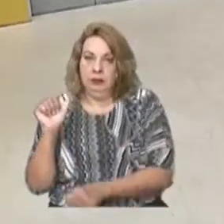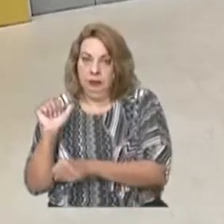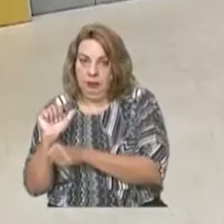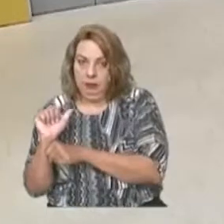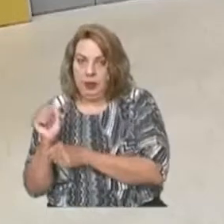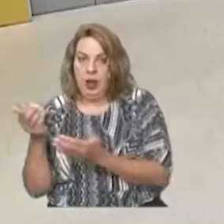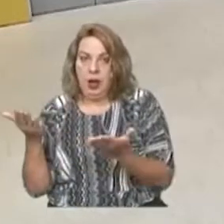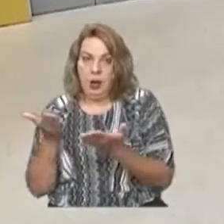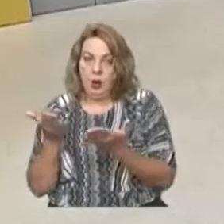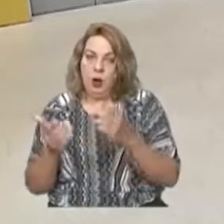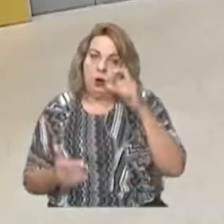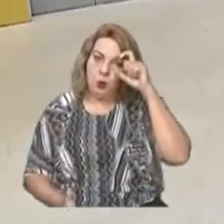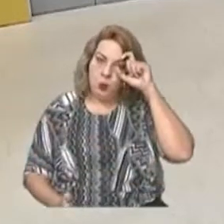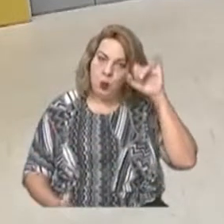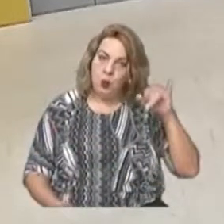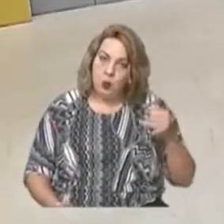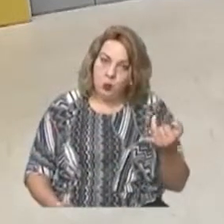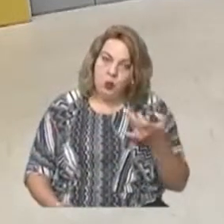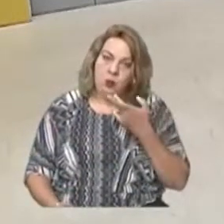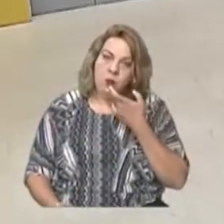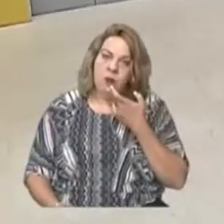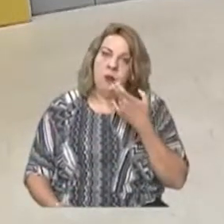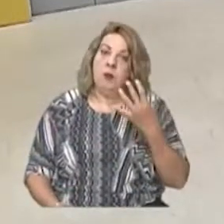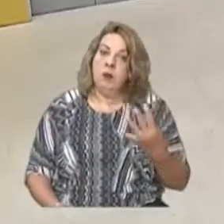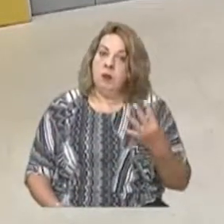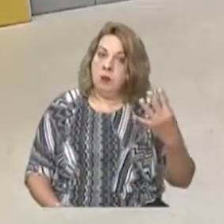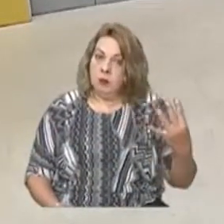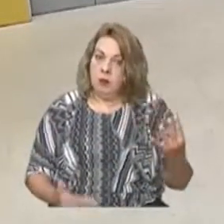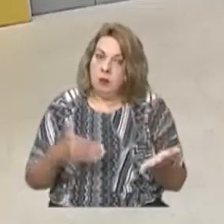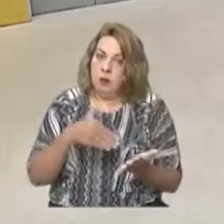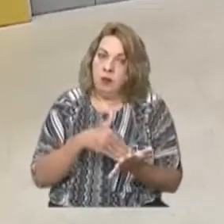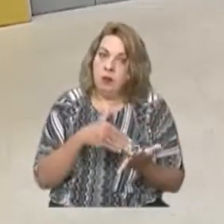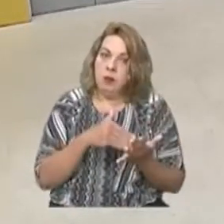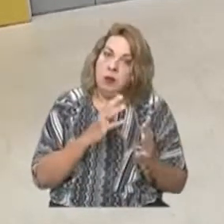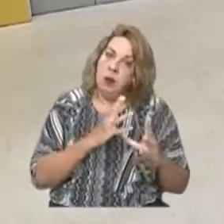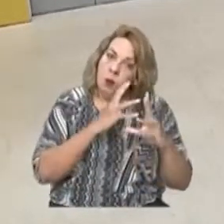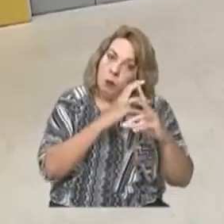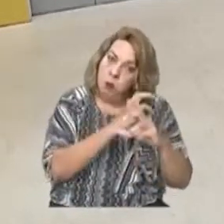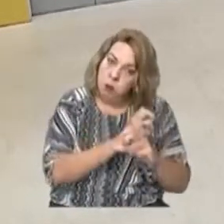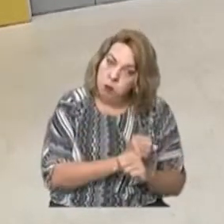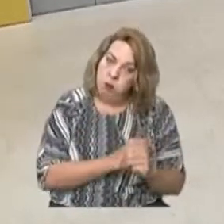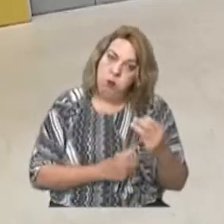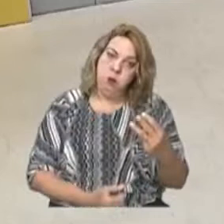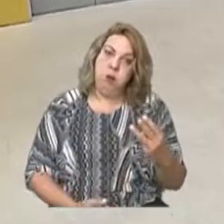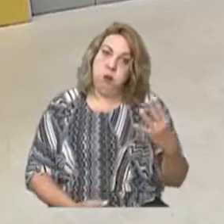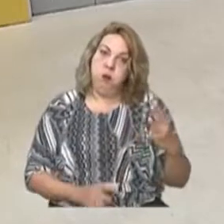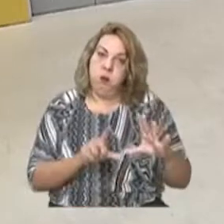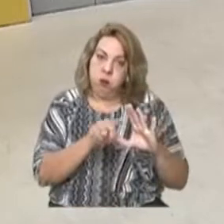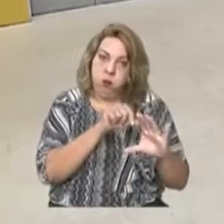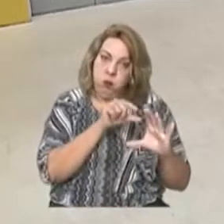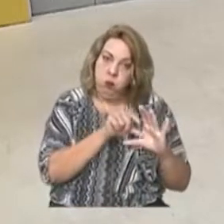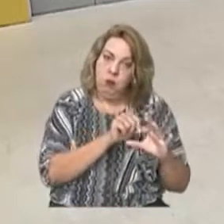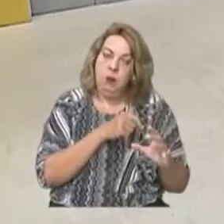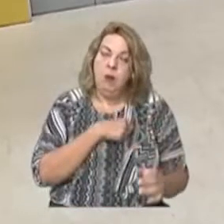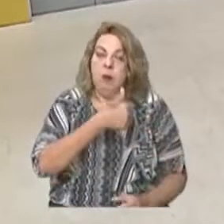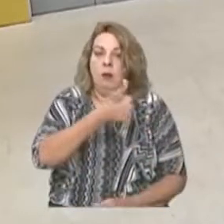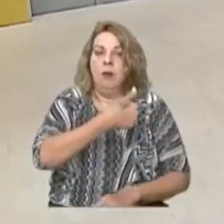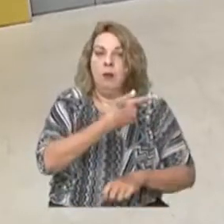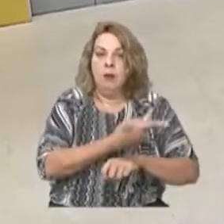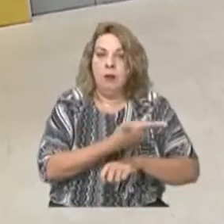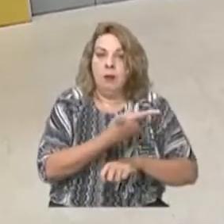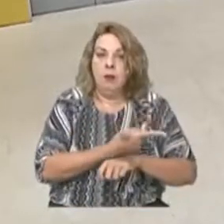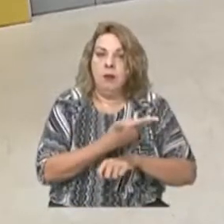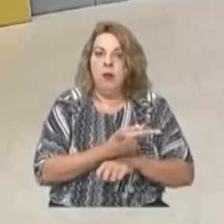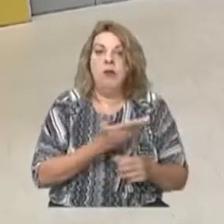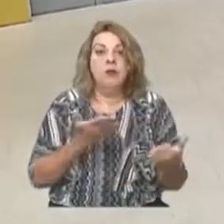último número chamado por você foi 44, tá? Já são 34 bolinhas sorteadas. Nosso primeiro prêmio,